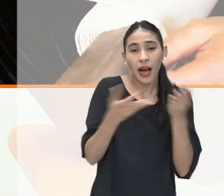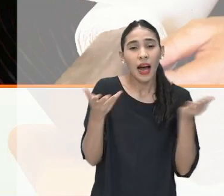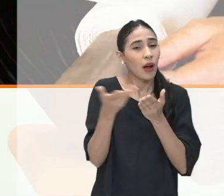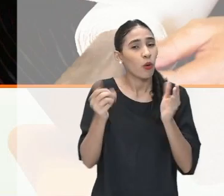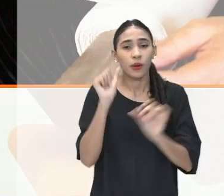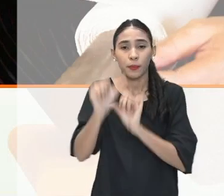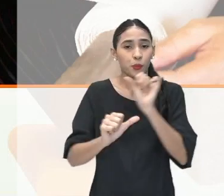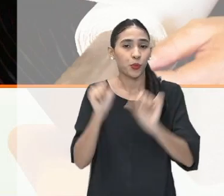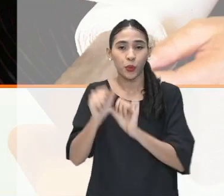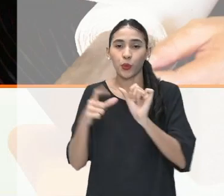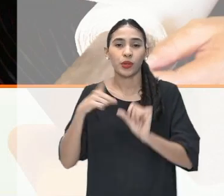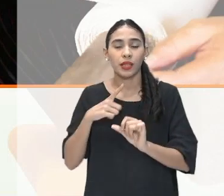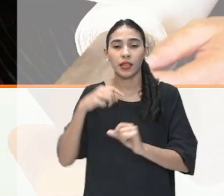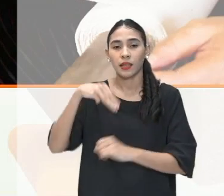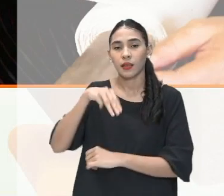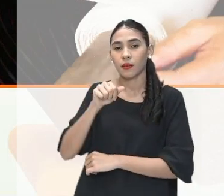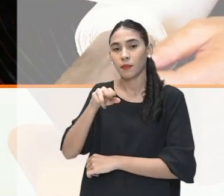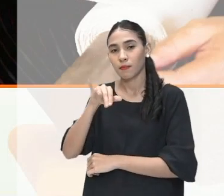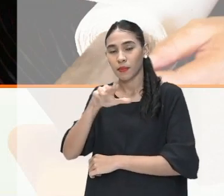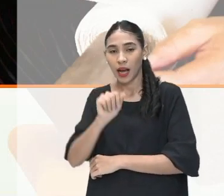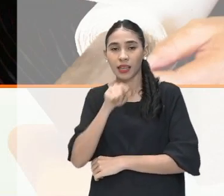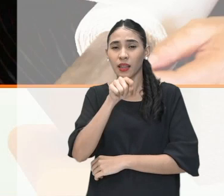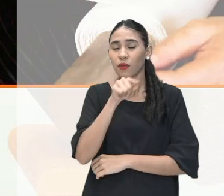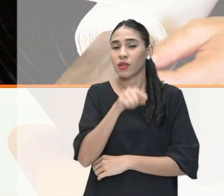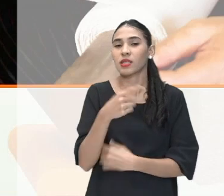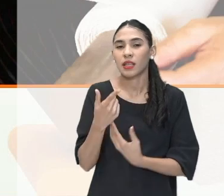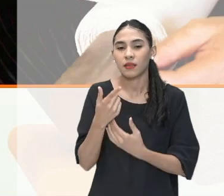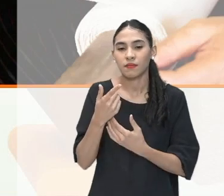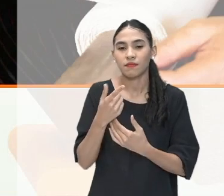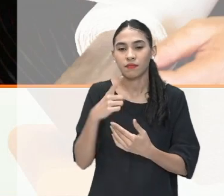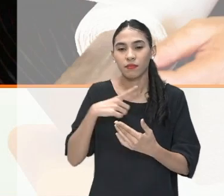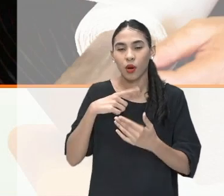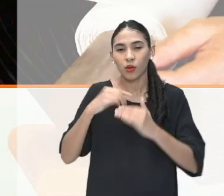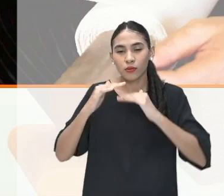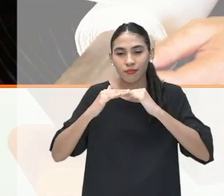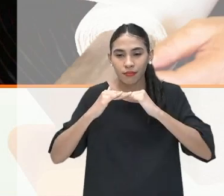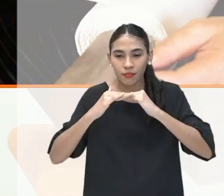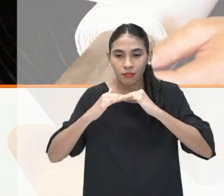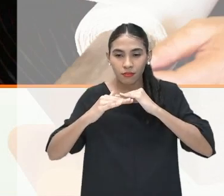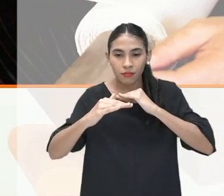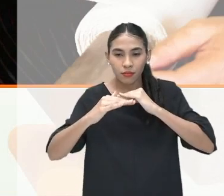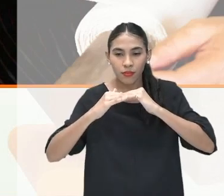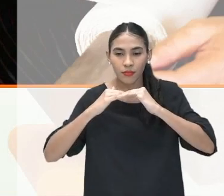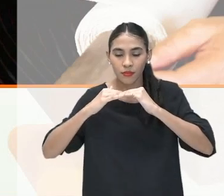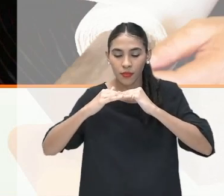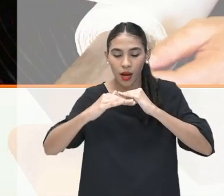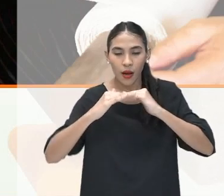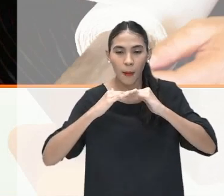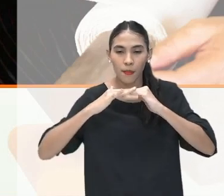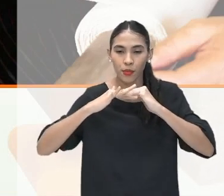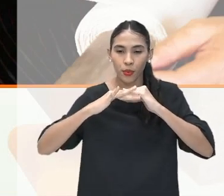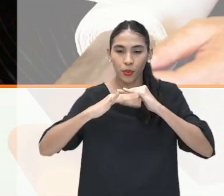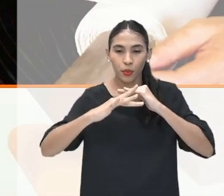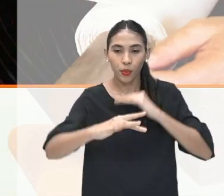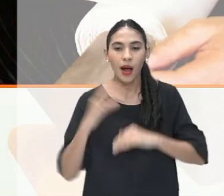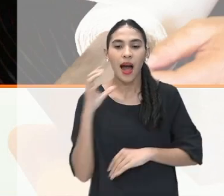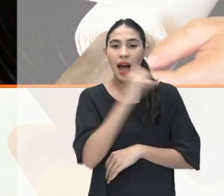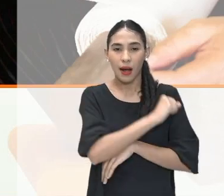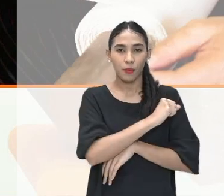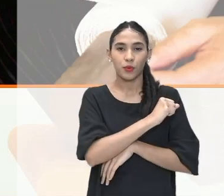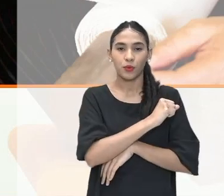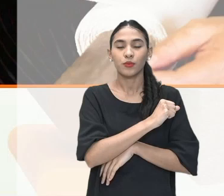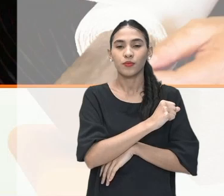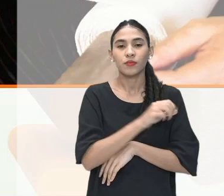quantos... Como você pode tecer um tecido mais rapidamente do que se você fosse fazer isso manualmente. Então, o